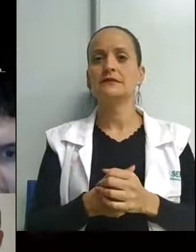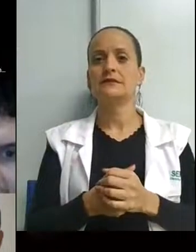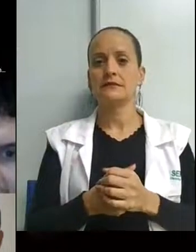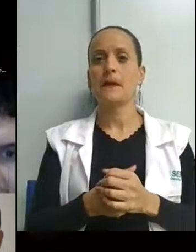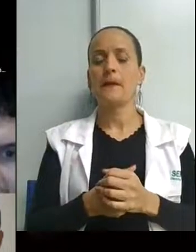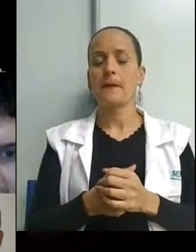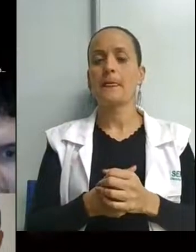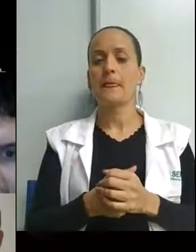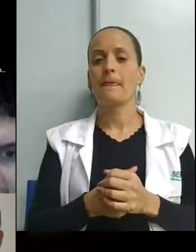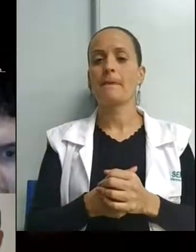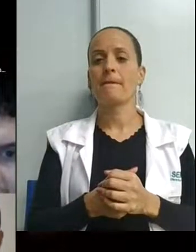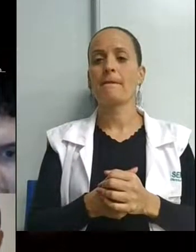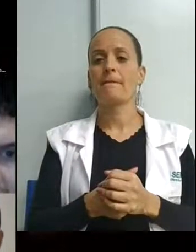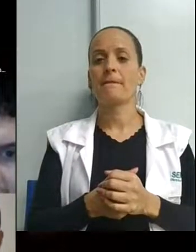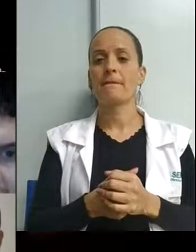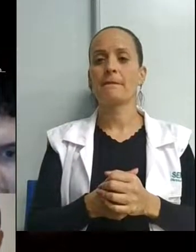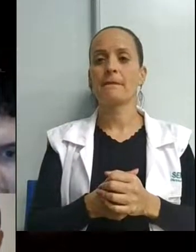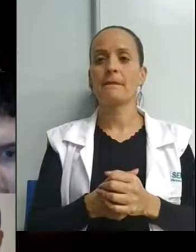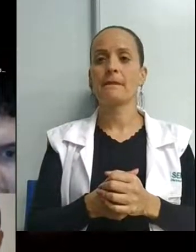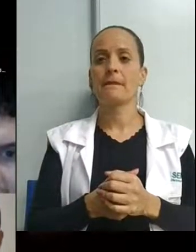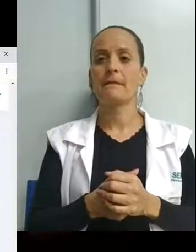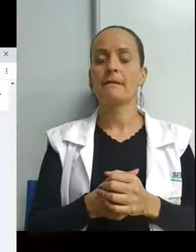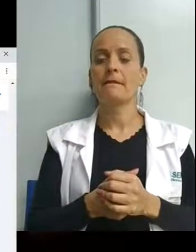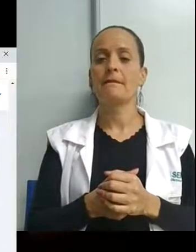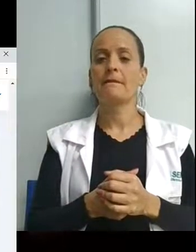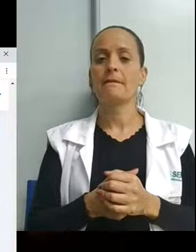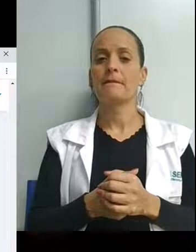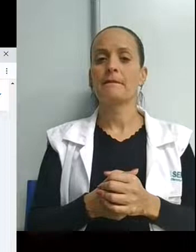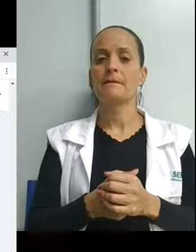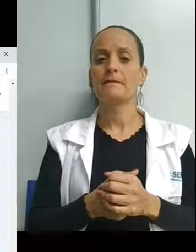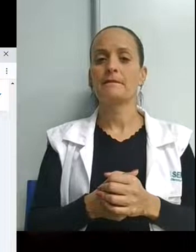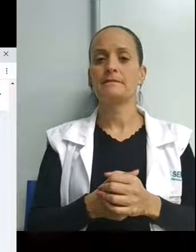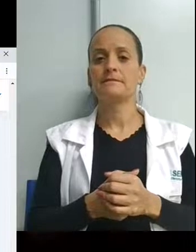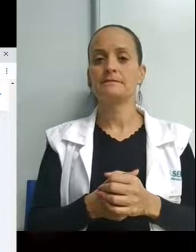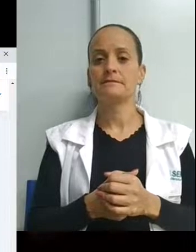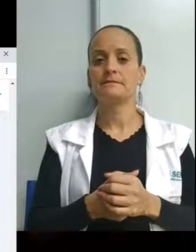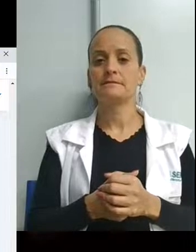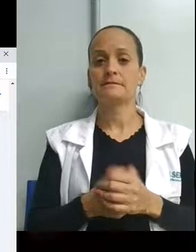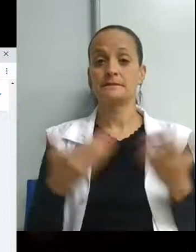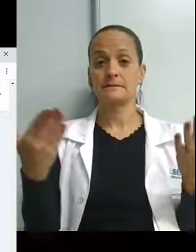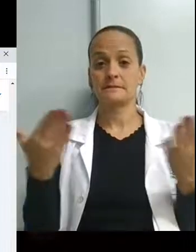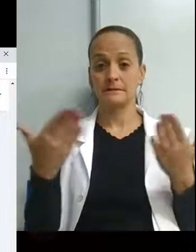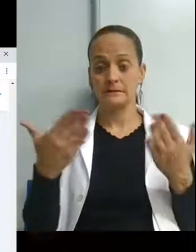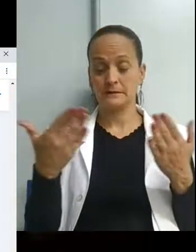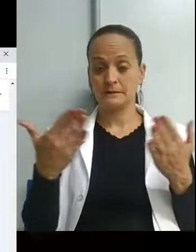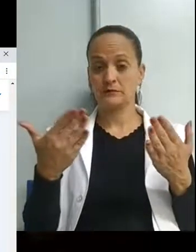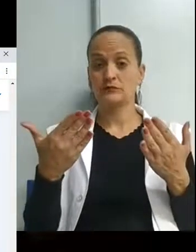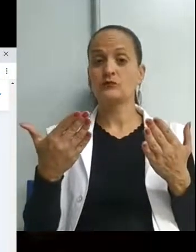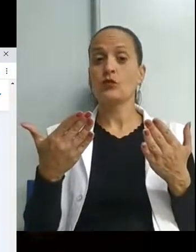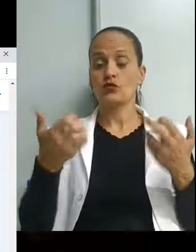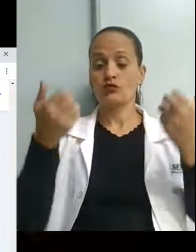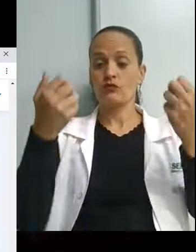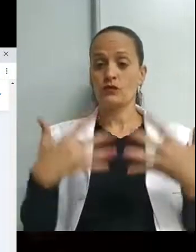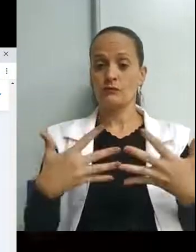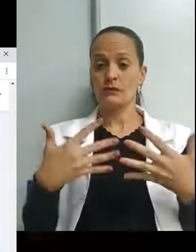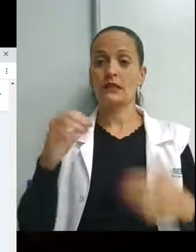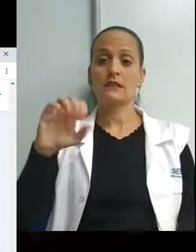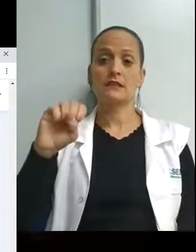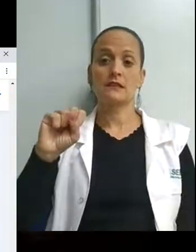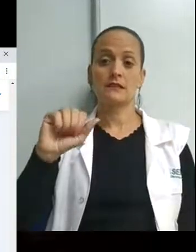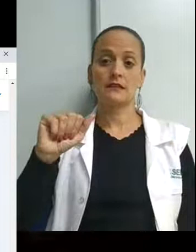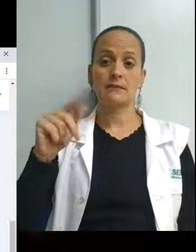aí que a gente teve. Tudo bem? E aí, a de hoje, pessoal, a gente vai falar da SAP